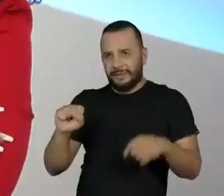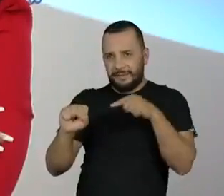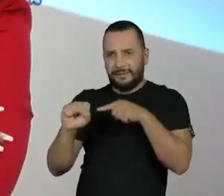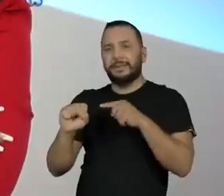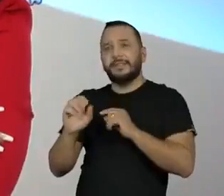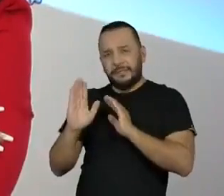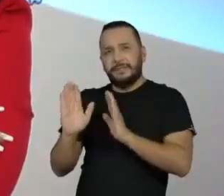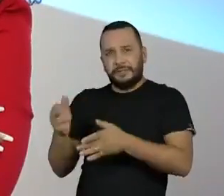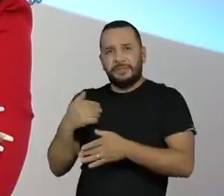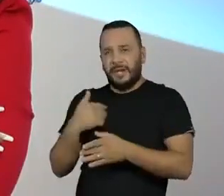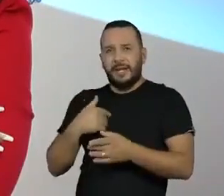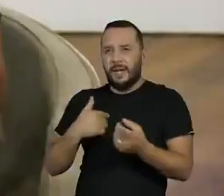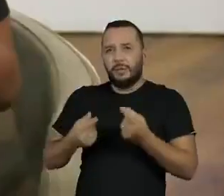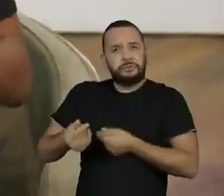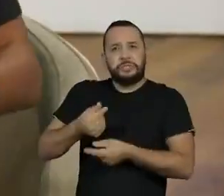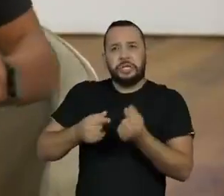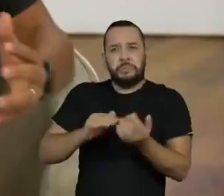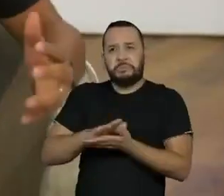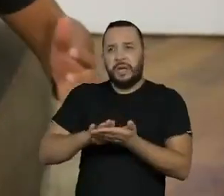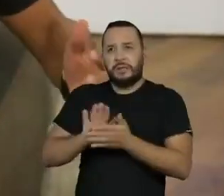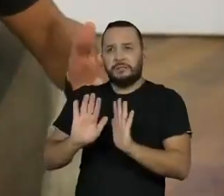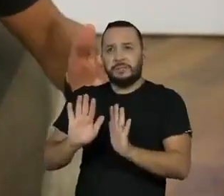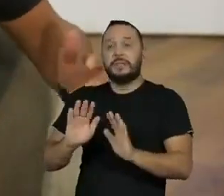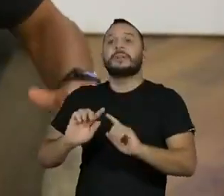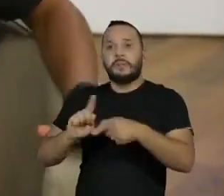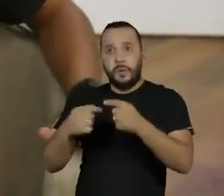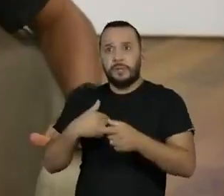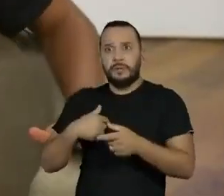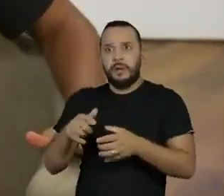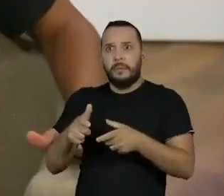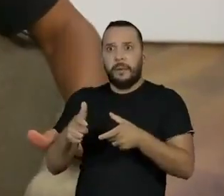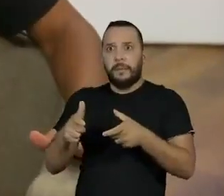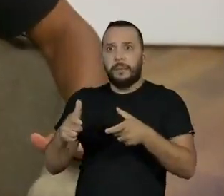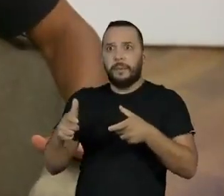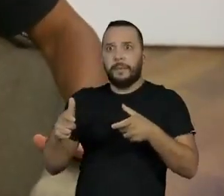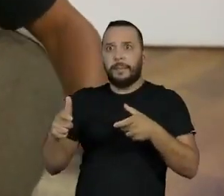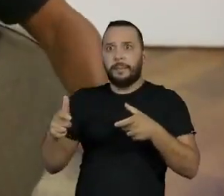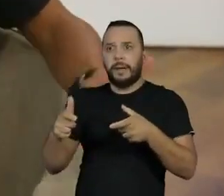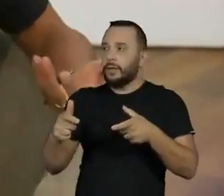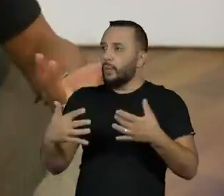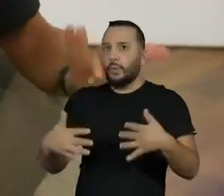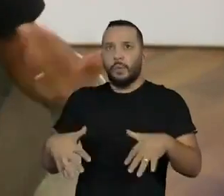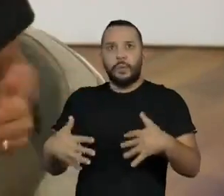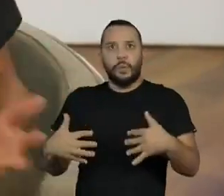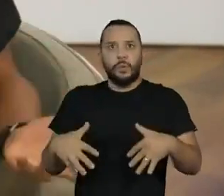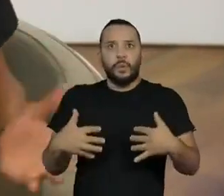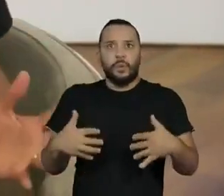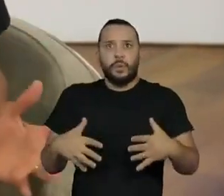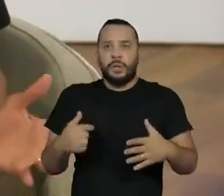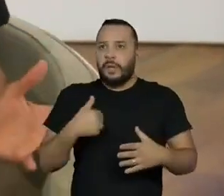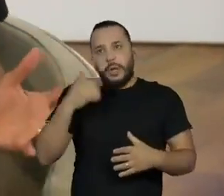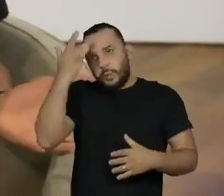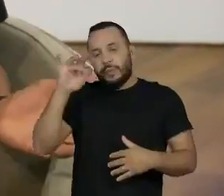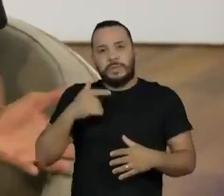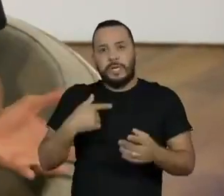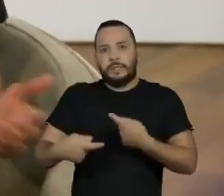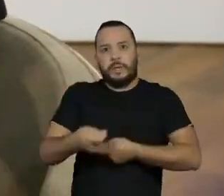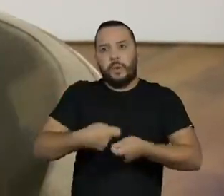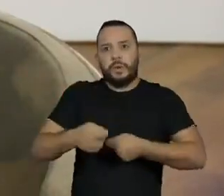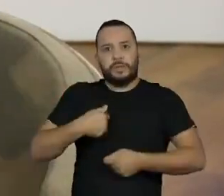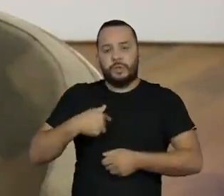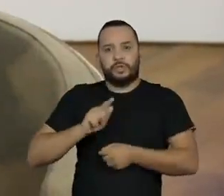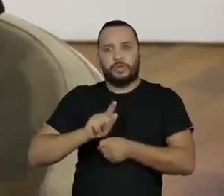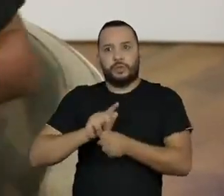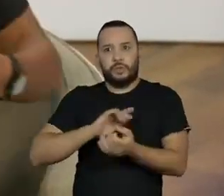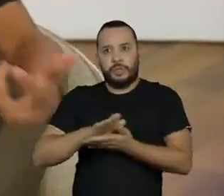muito com esse tema. E, de repente, a gente começou a crescer. Eu falei, eu vou quebrar. Eu não sei fazer esse negócio aqui, eu não sou gestor, eu